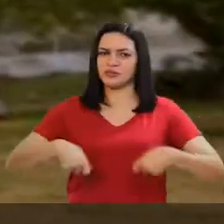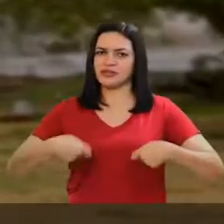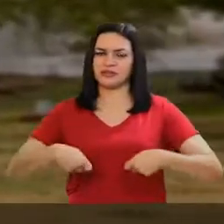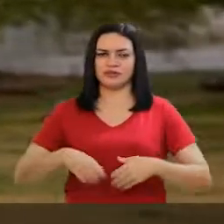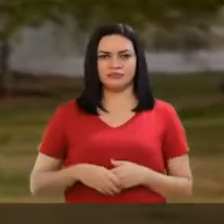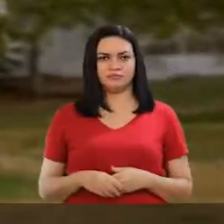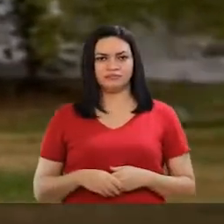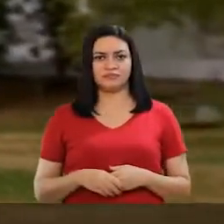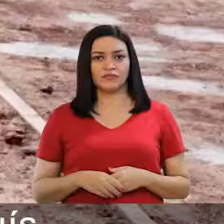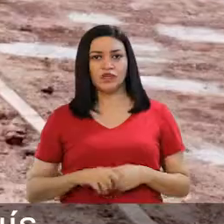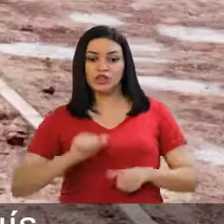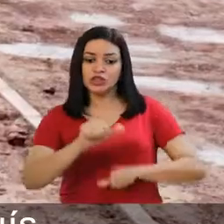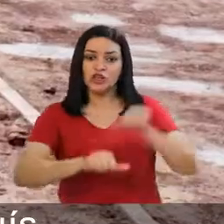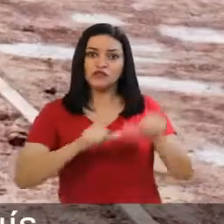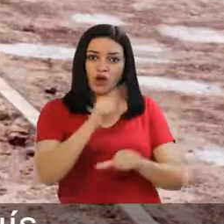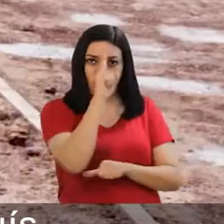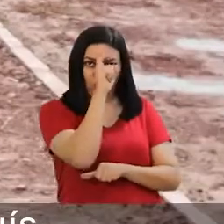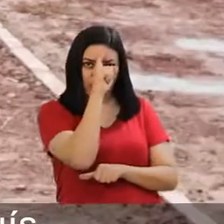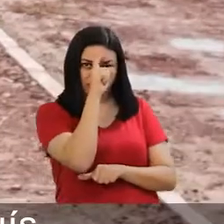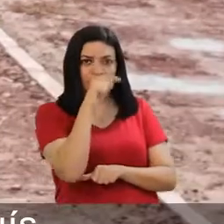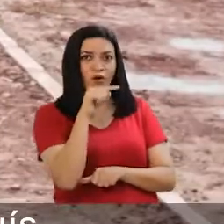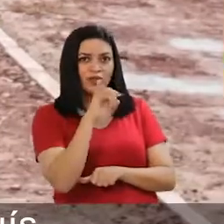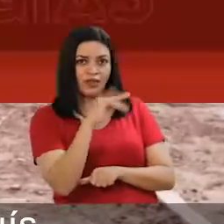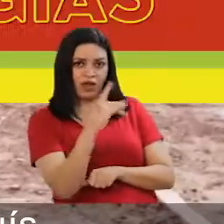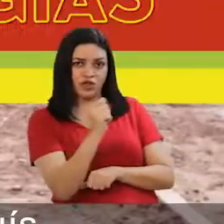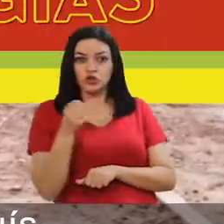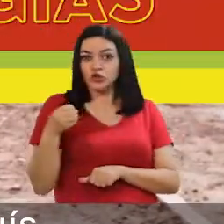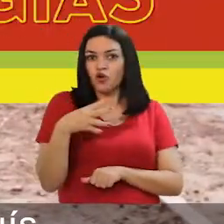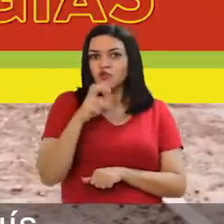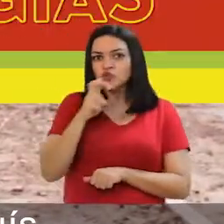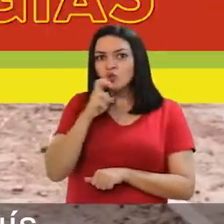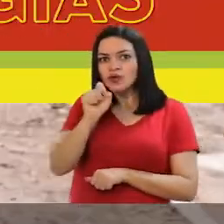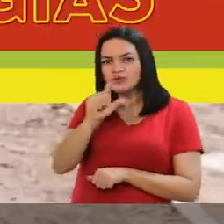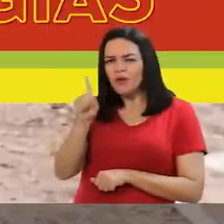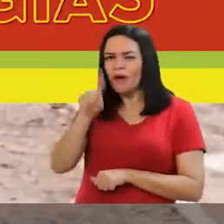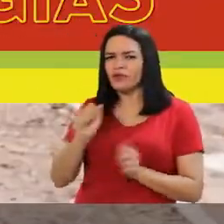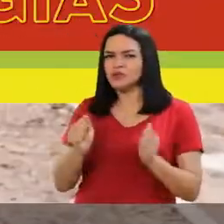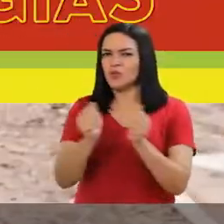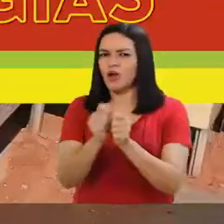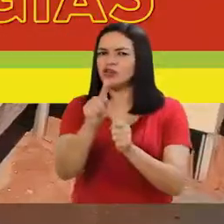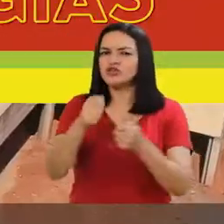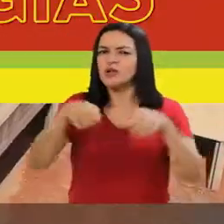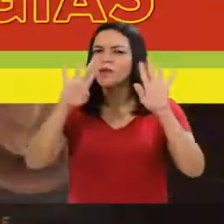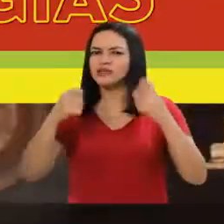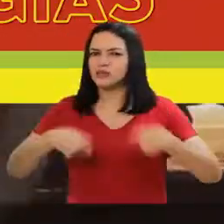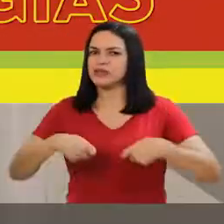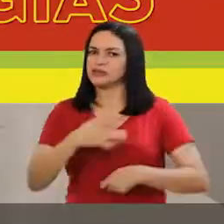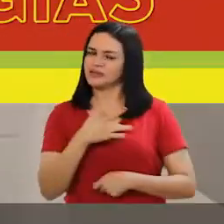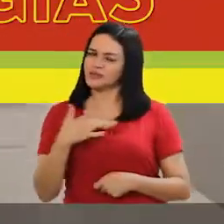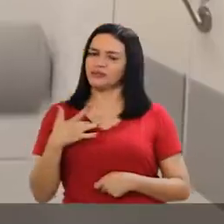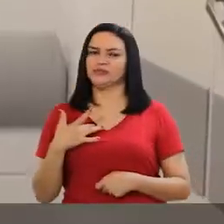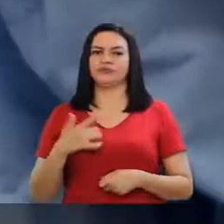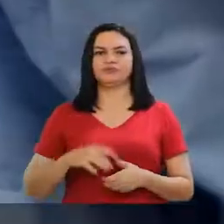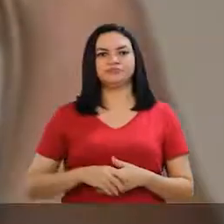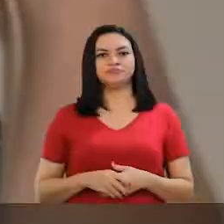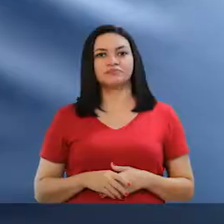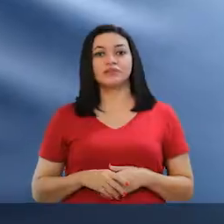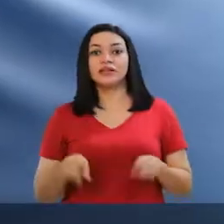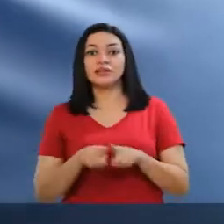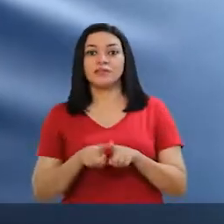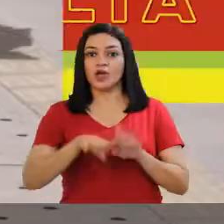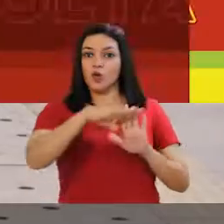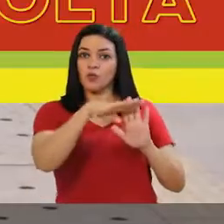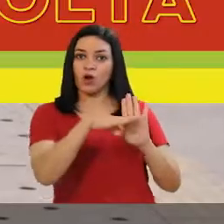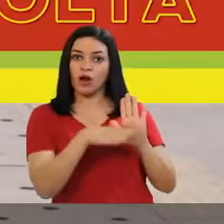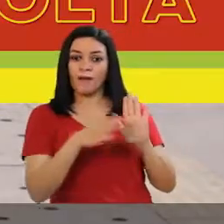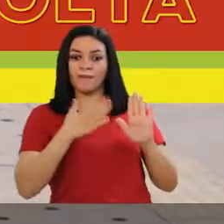mais precisam. Transformar o Hospital da Ilha no novo Socorro de São Luís é ficar do lado de quem mais precisa de saúde. Com